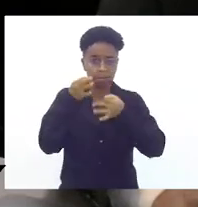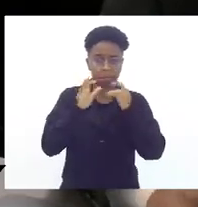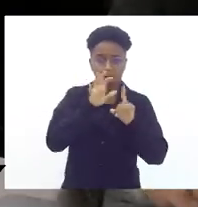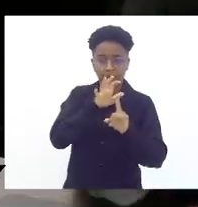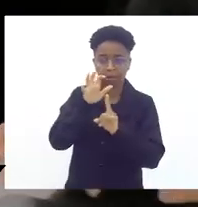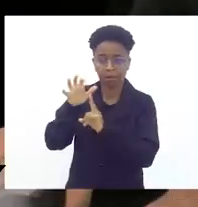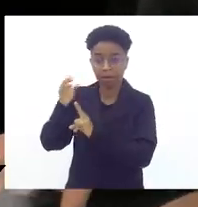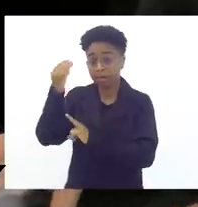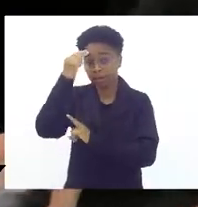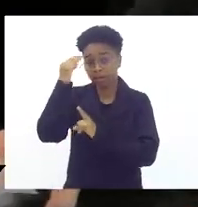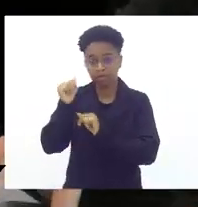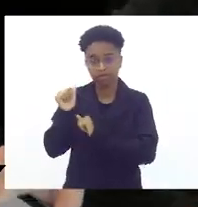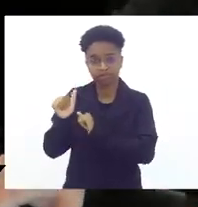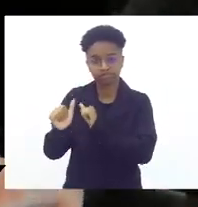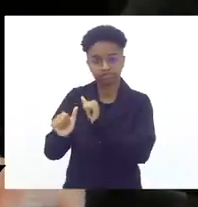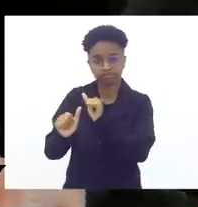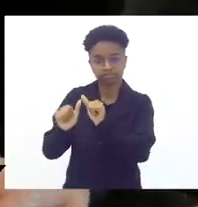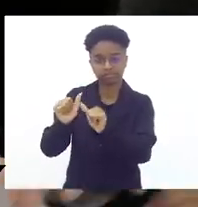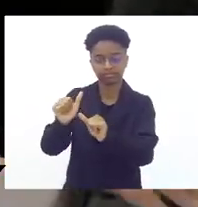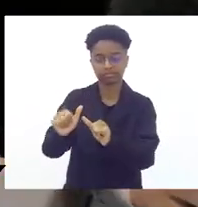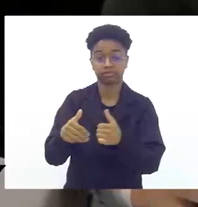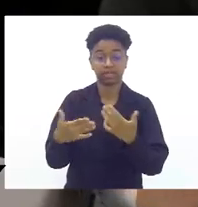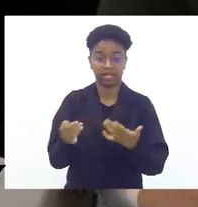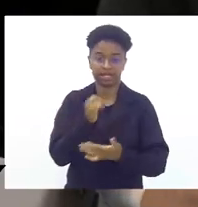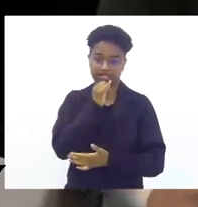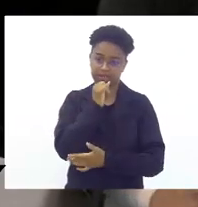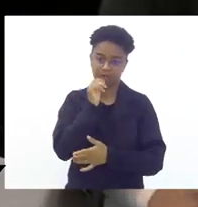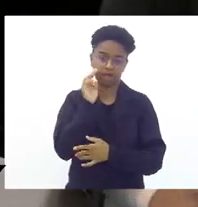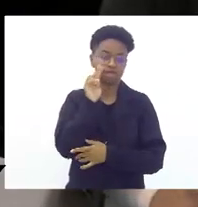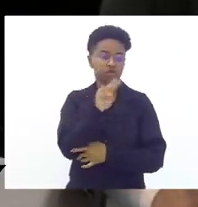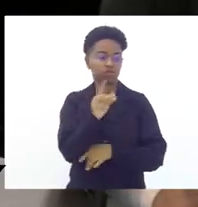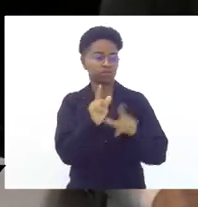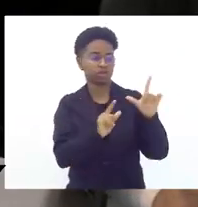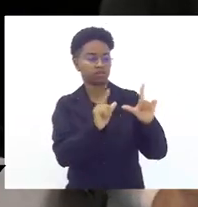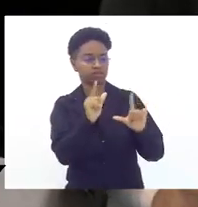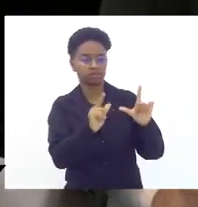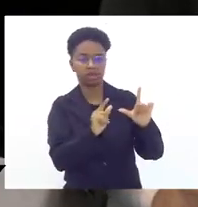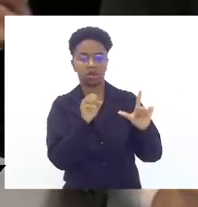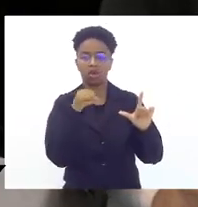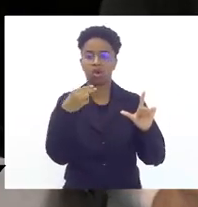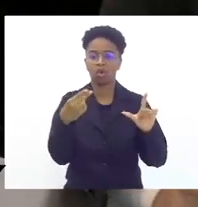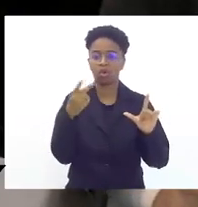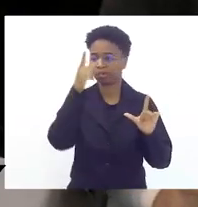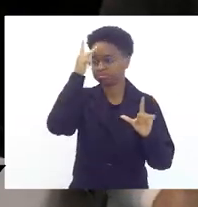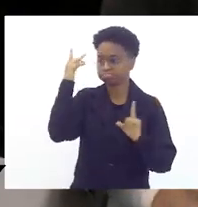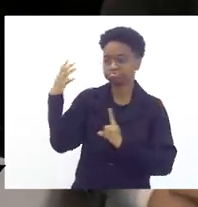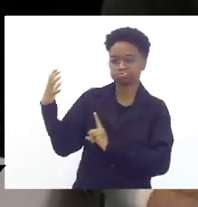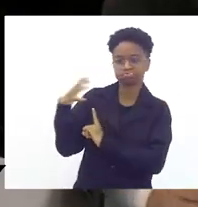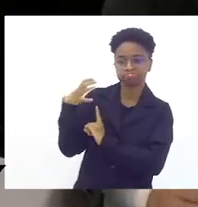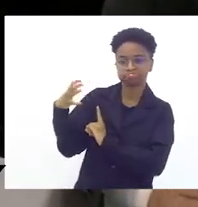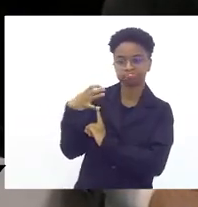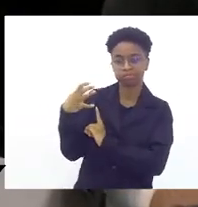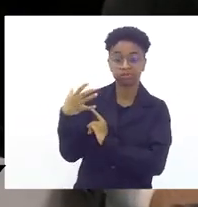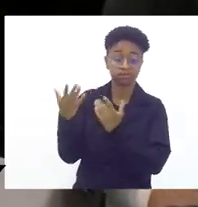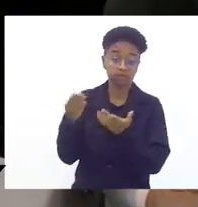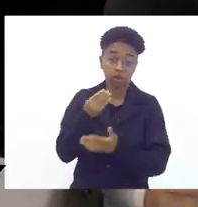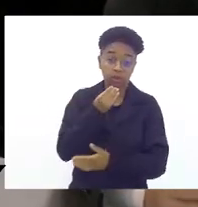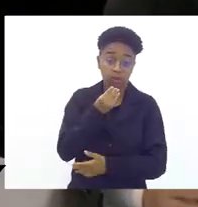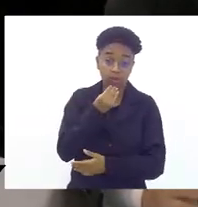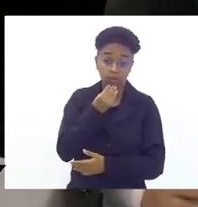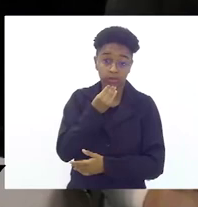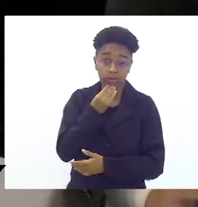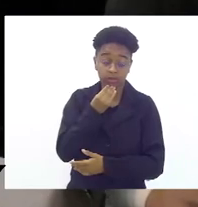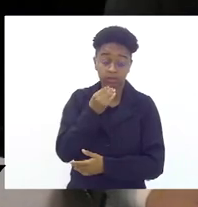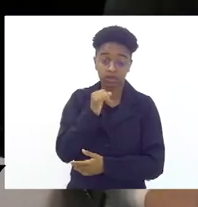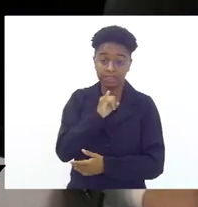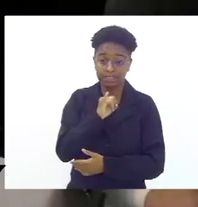a memória vai mudando né então se ela viu uma matéria na televisão se ela foi influenciada por alguém e obviamente se